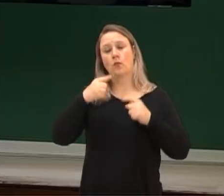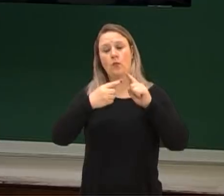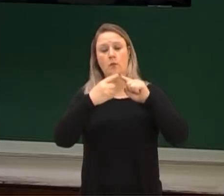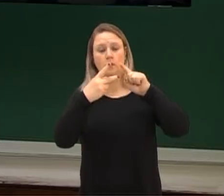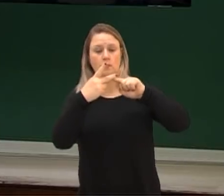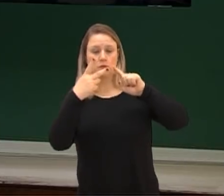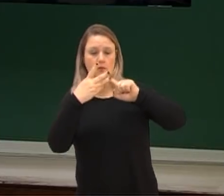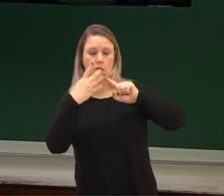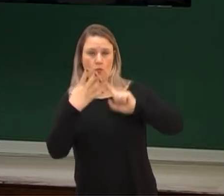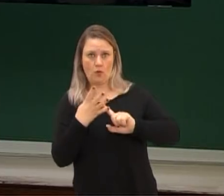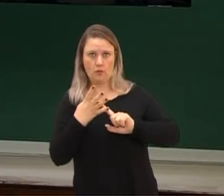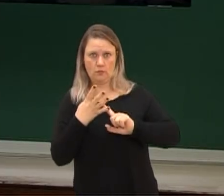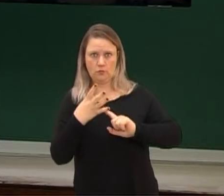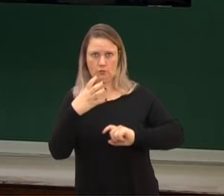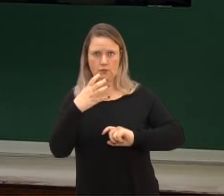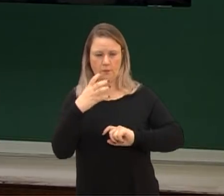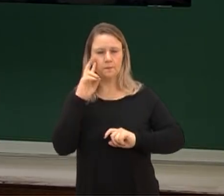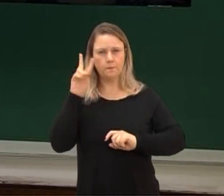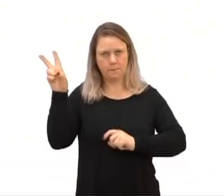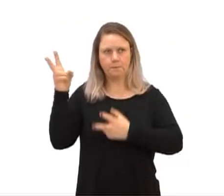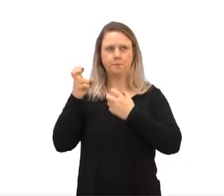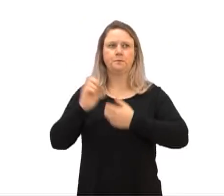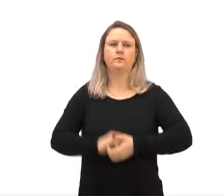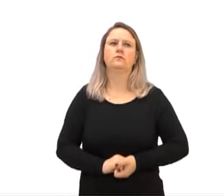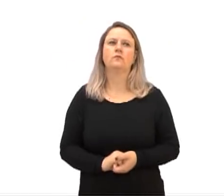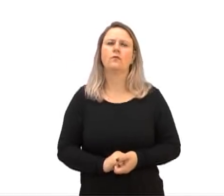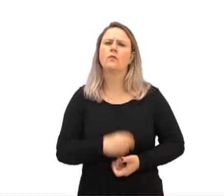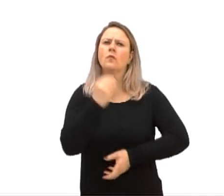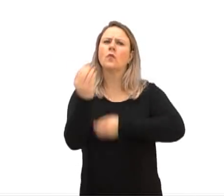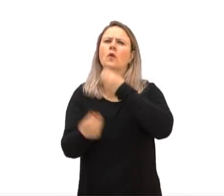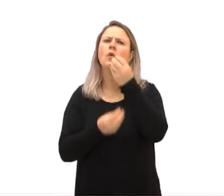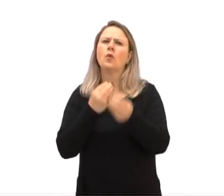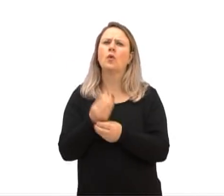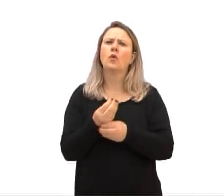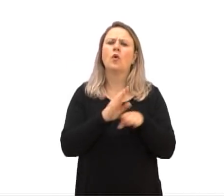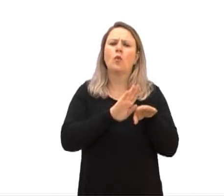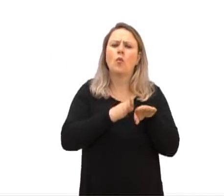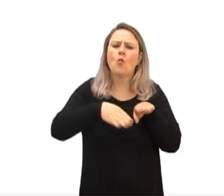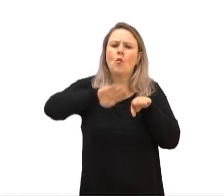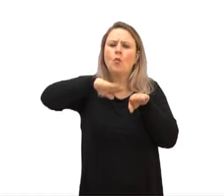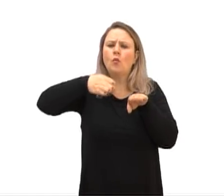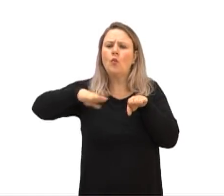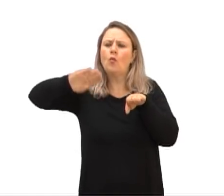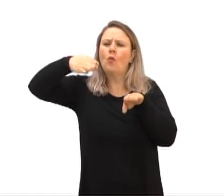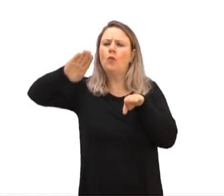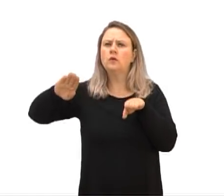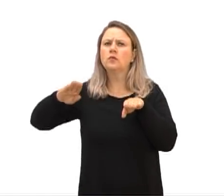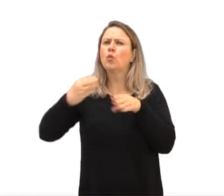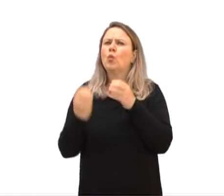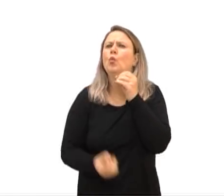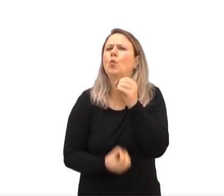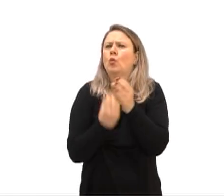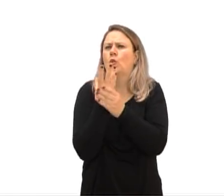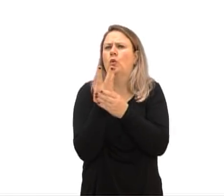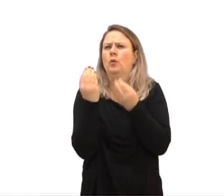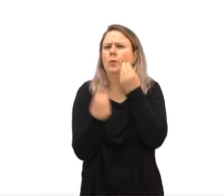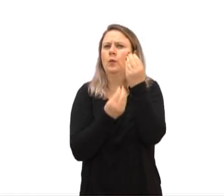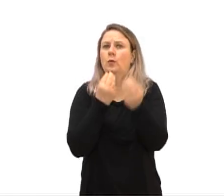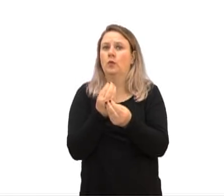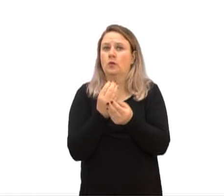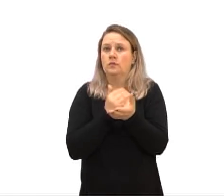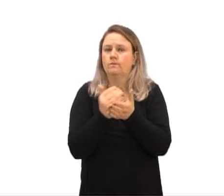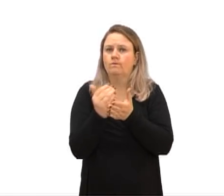principais de relevo que vocês já viram. Bom, como os relevos se formam, então? Os relevos se formam a partir